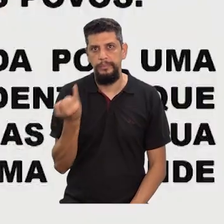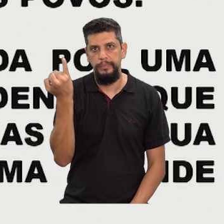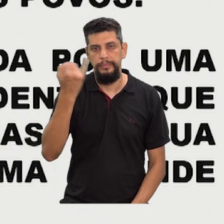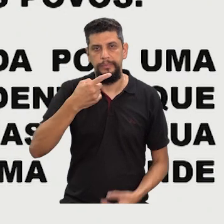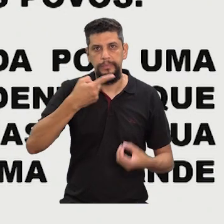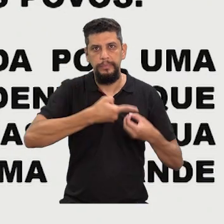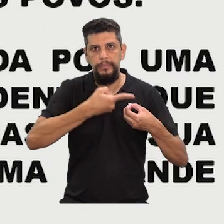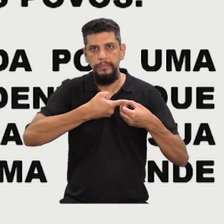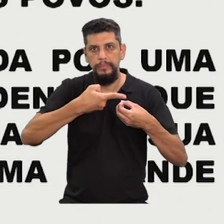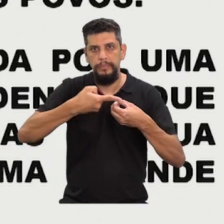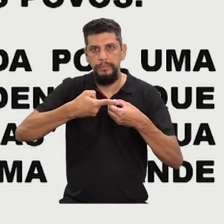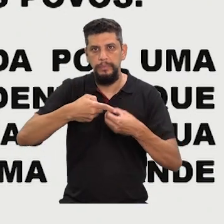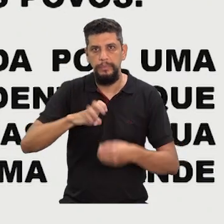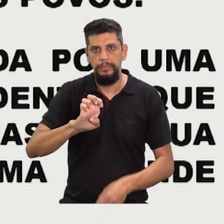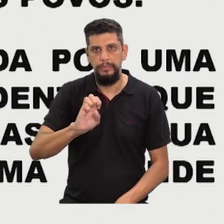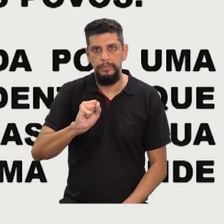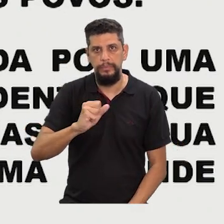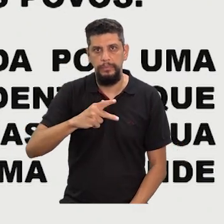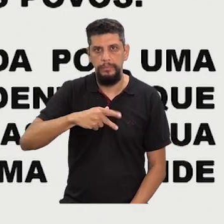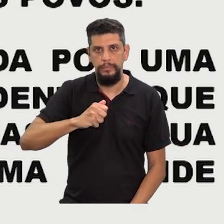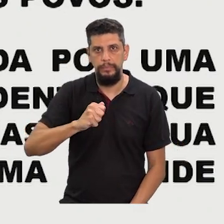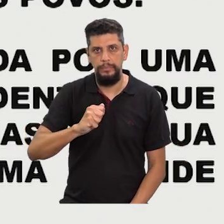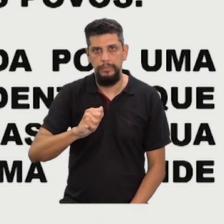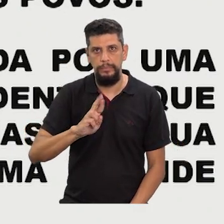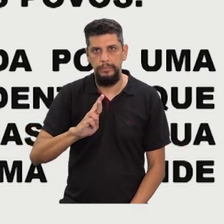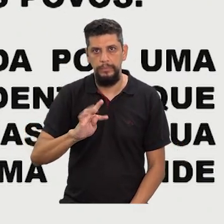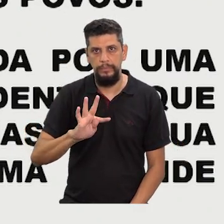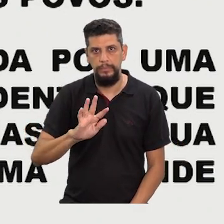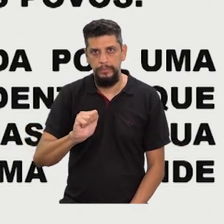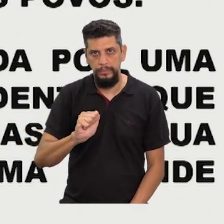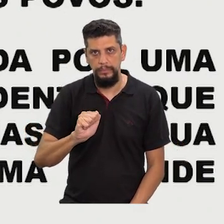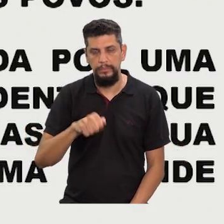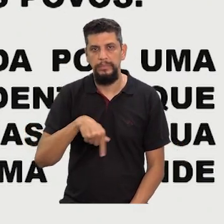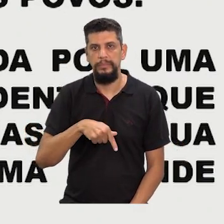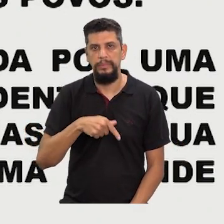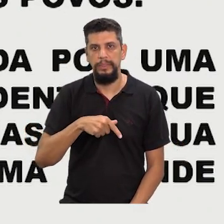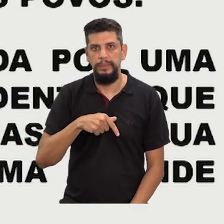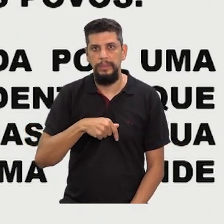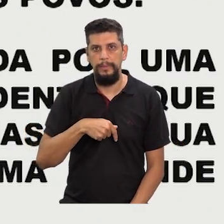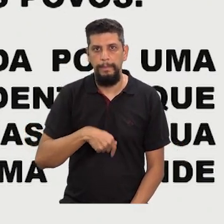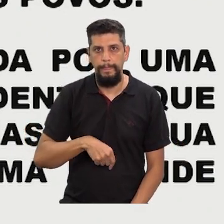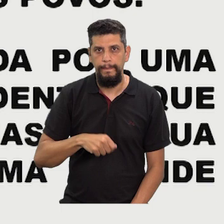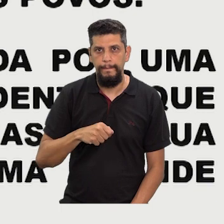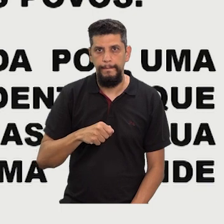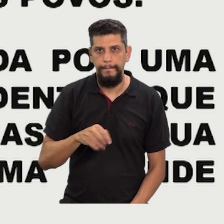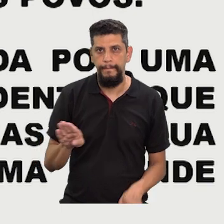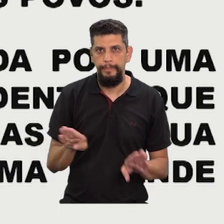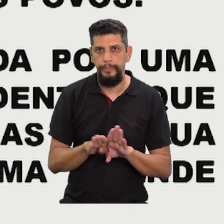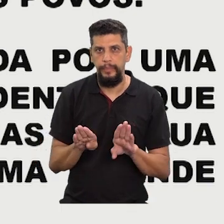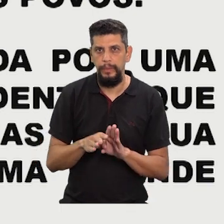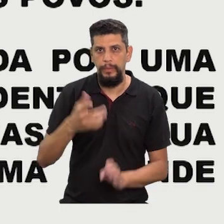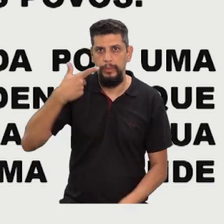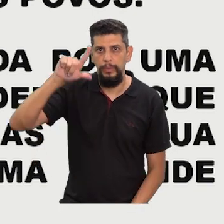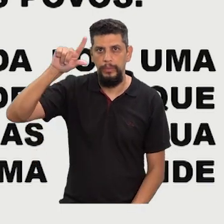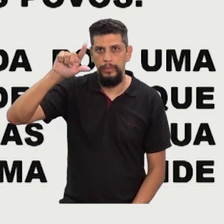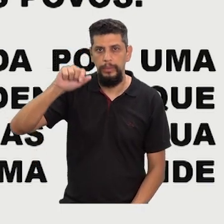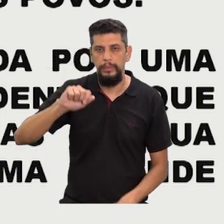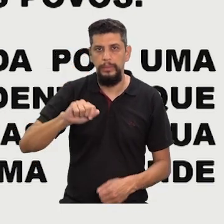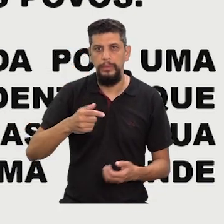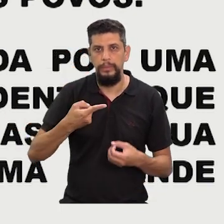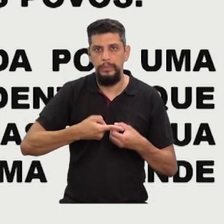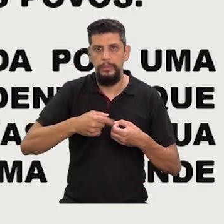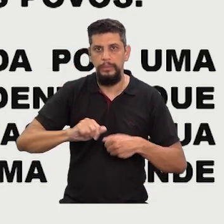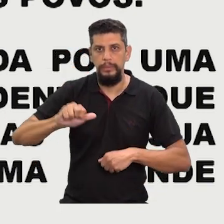Aquela cidade ali é Esparta, que é bem importante nessa cultura ali dos mitos gregos, e essa outra